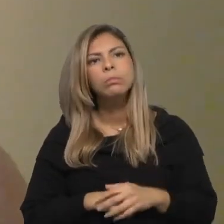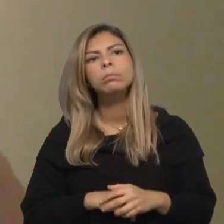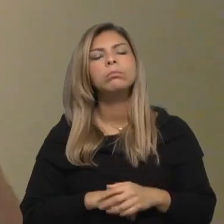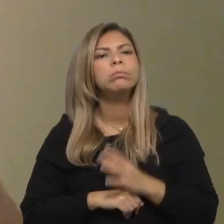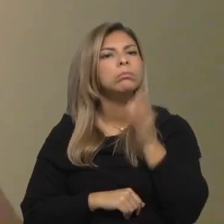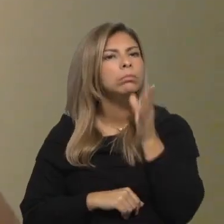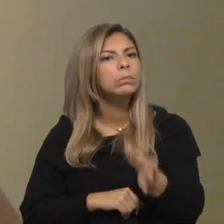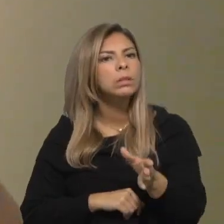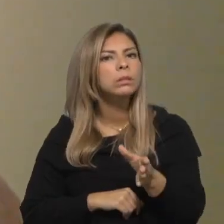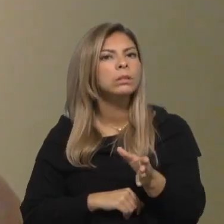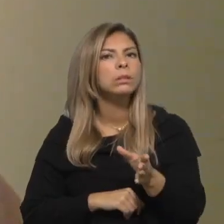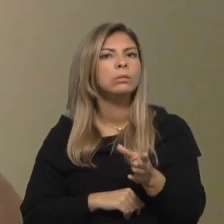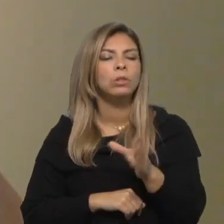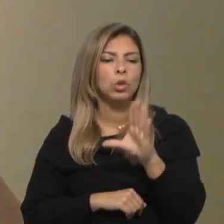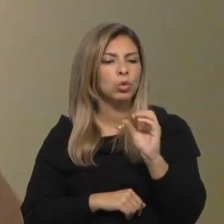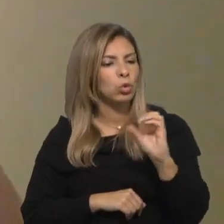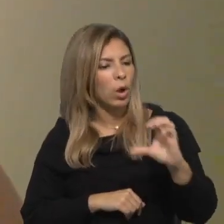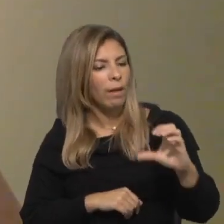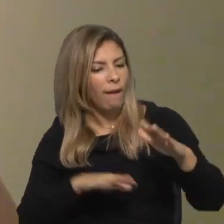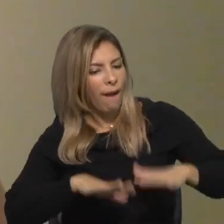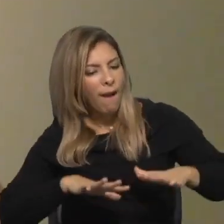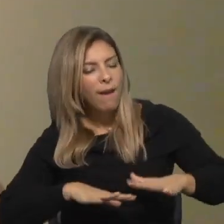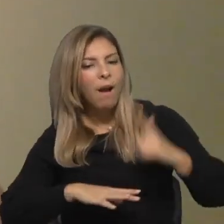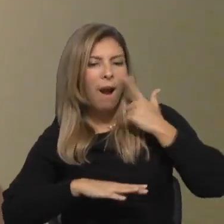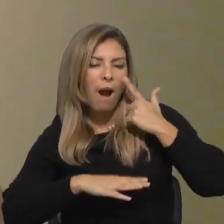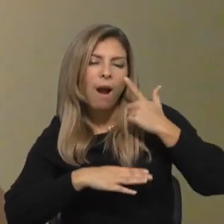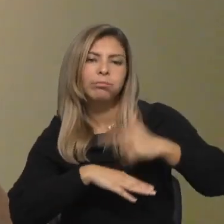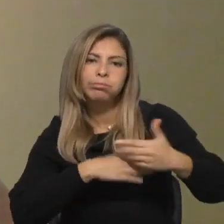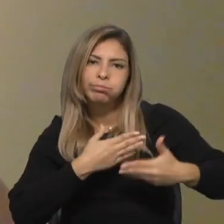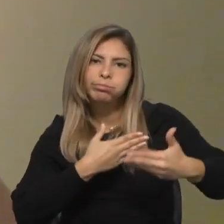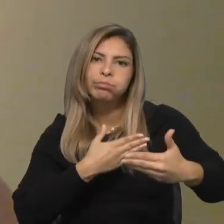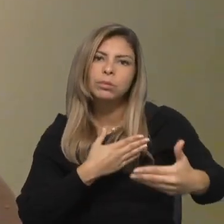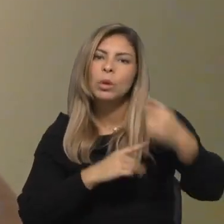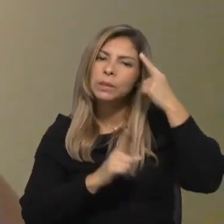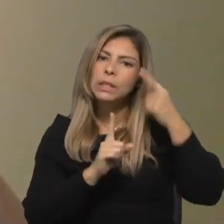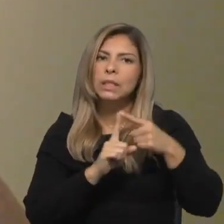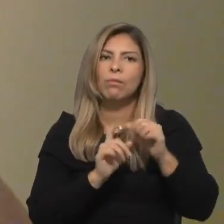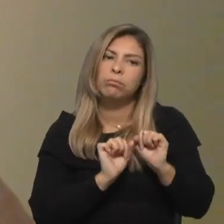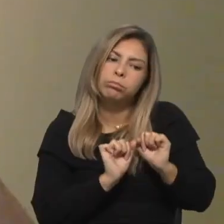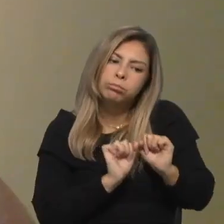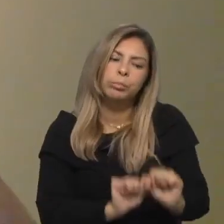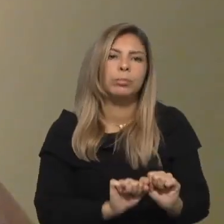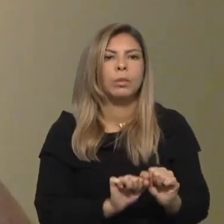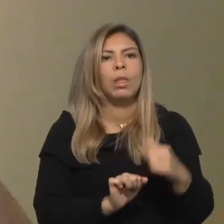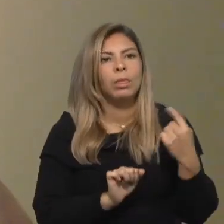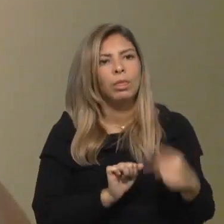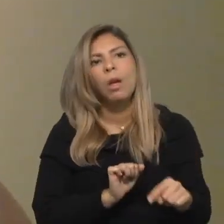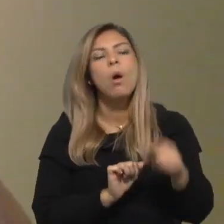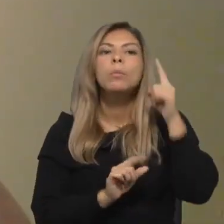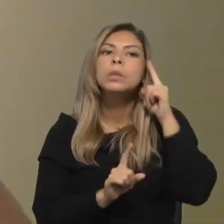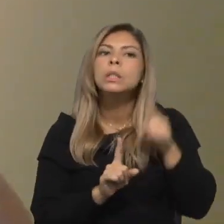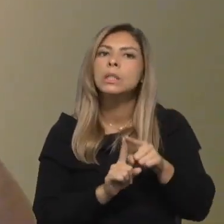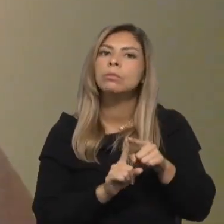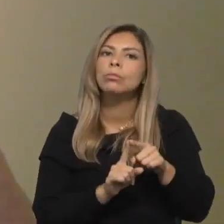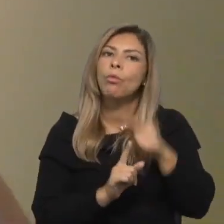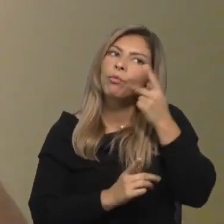que a JOC está cá e está para durar e que tem um propósito próprio e que esse propósito continua vivo